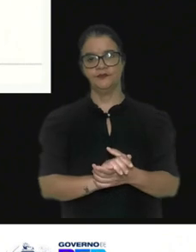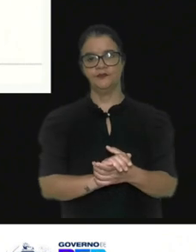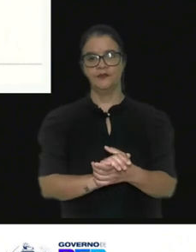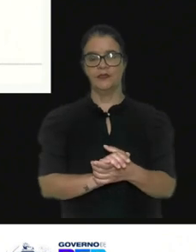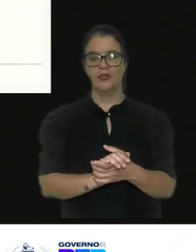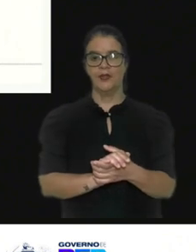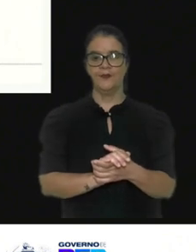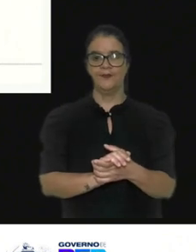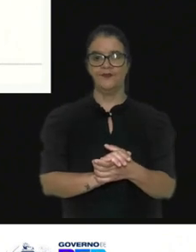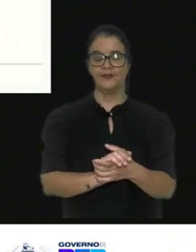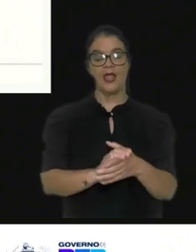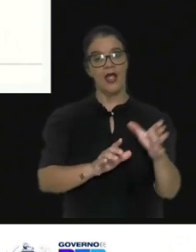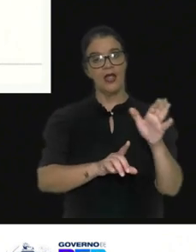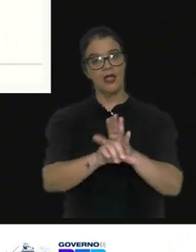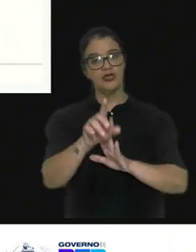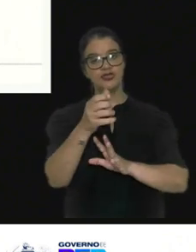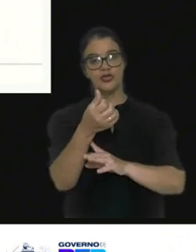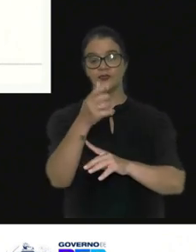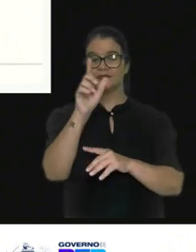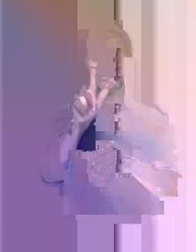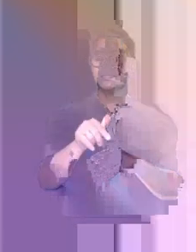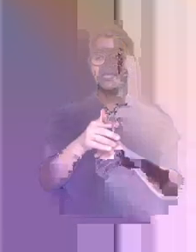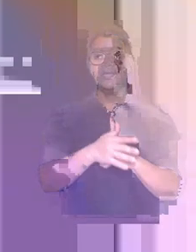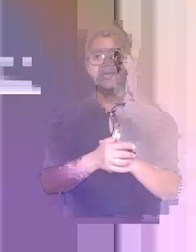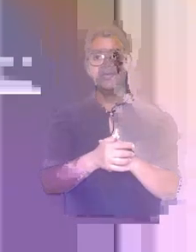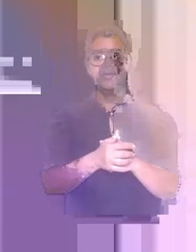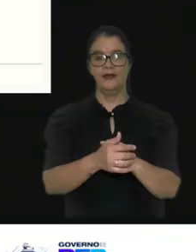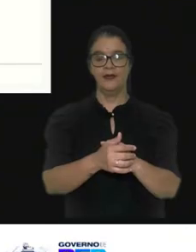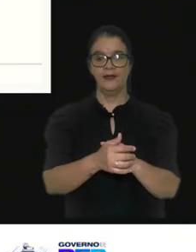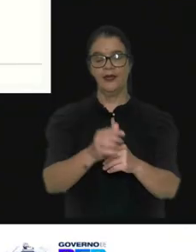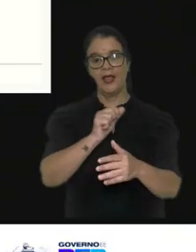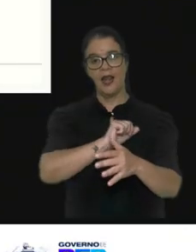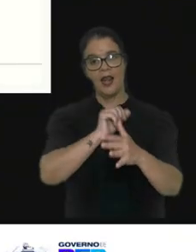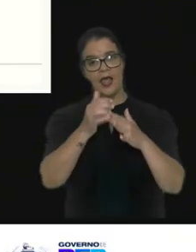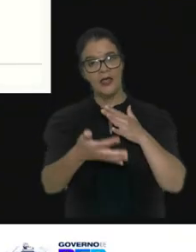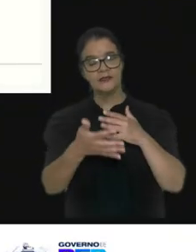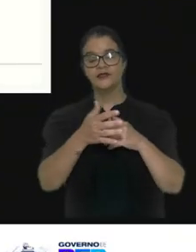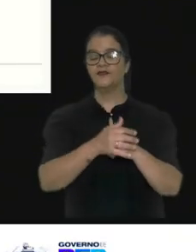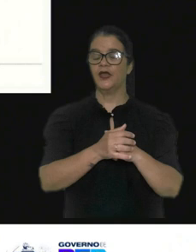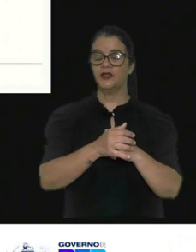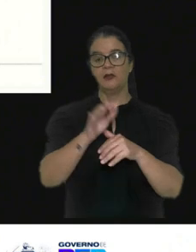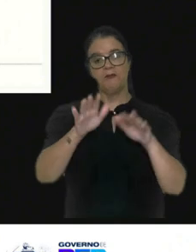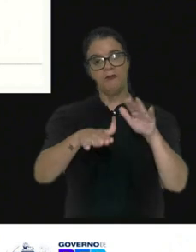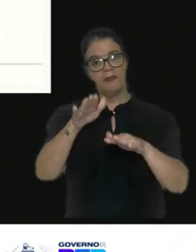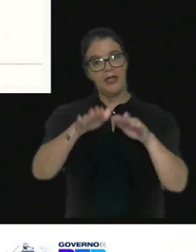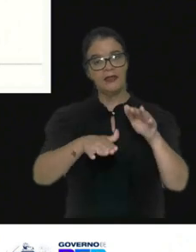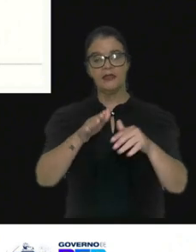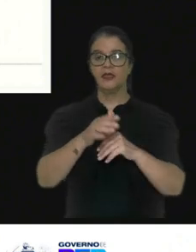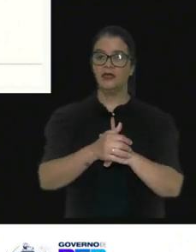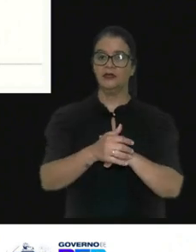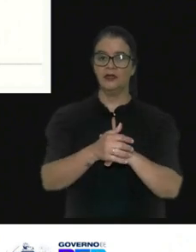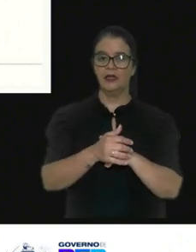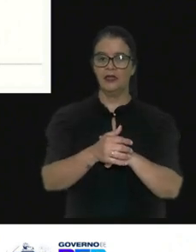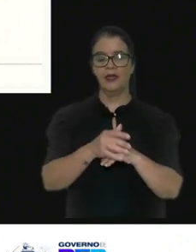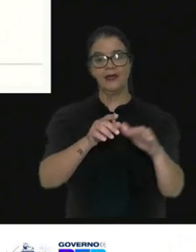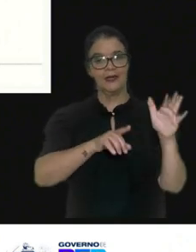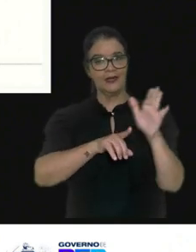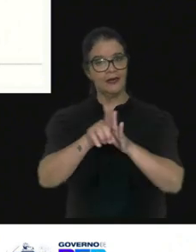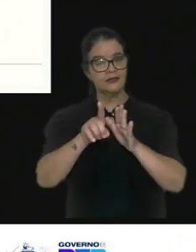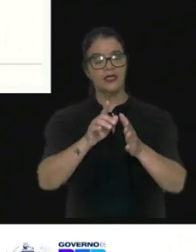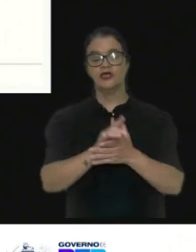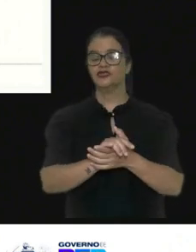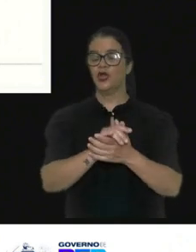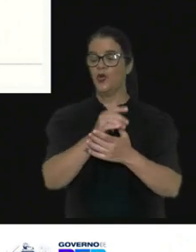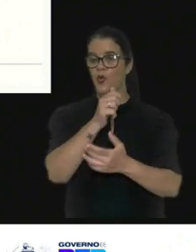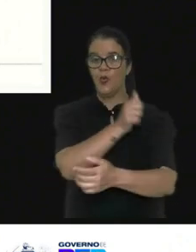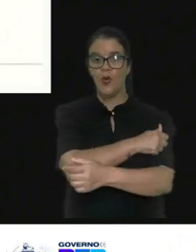A questão 6 ela é classificada como mediana. Nessa questão, o estudante